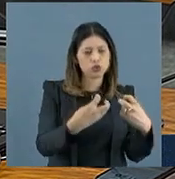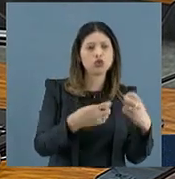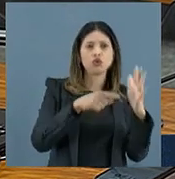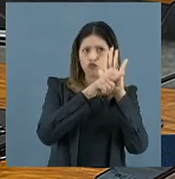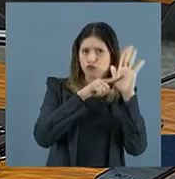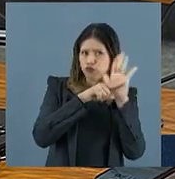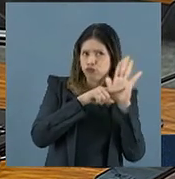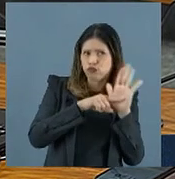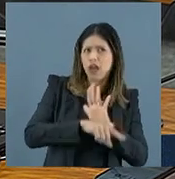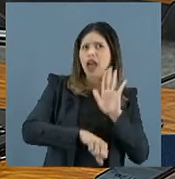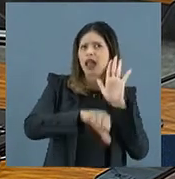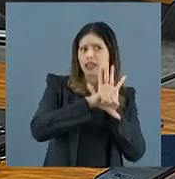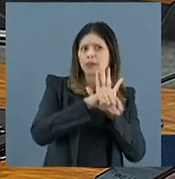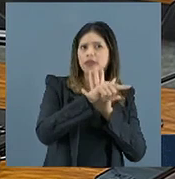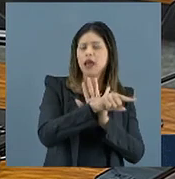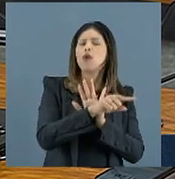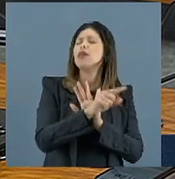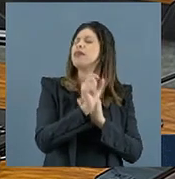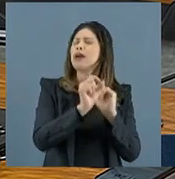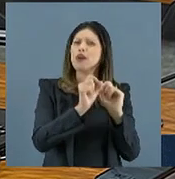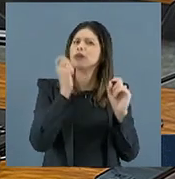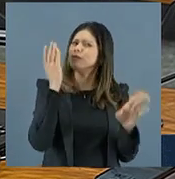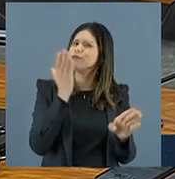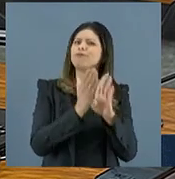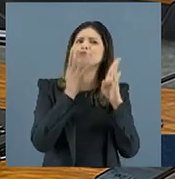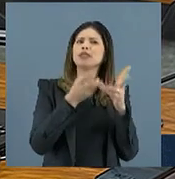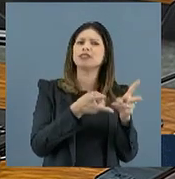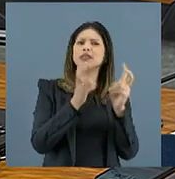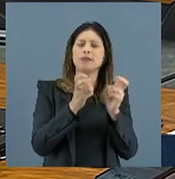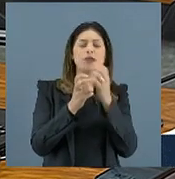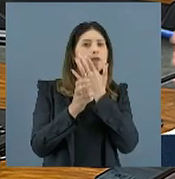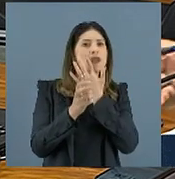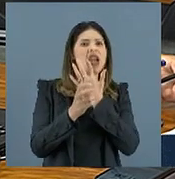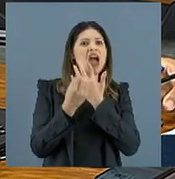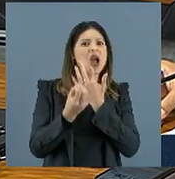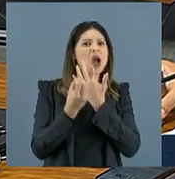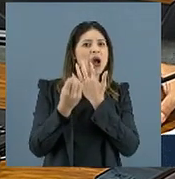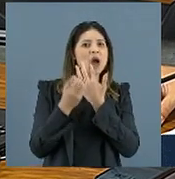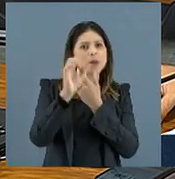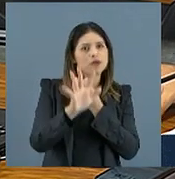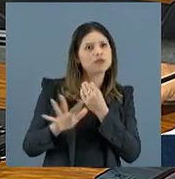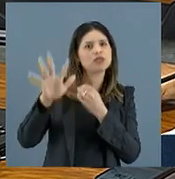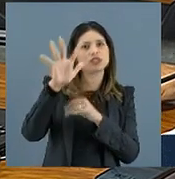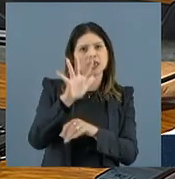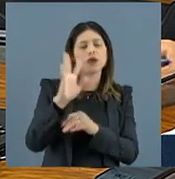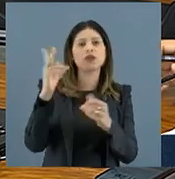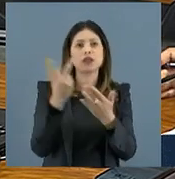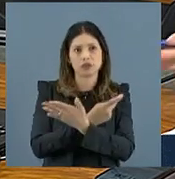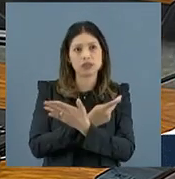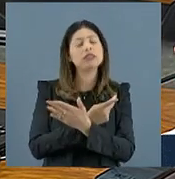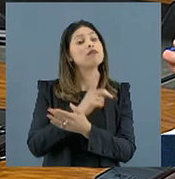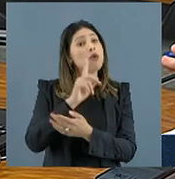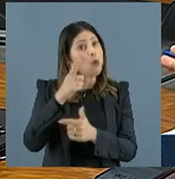população. A gente percebe isso, né, com quase que um libera geral que está acontecendo, e é um